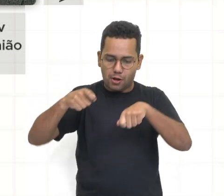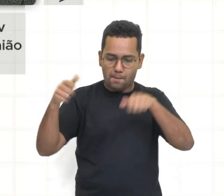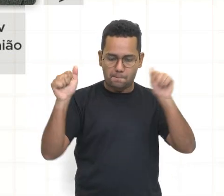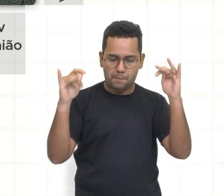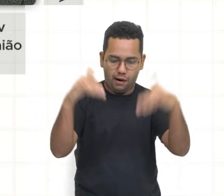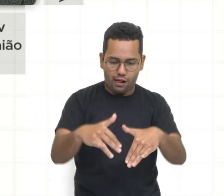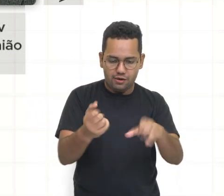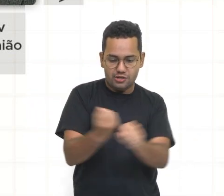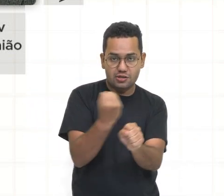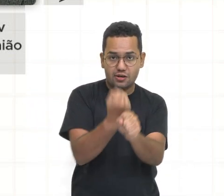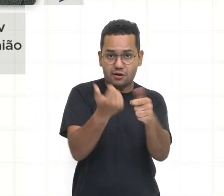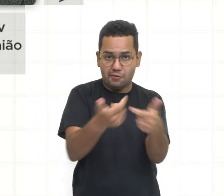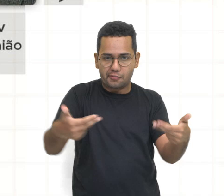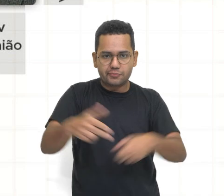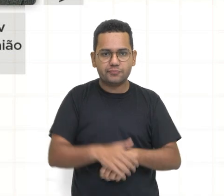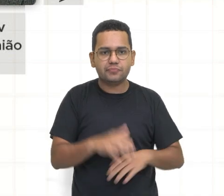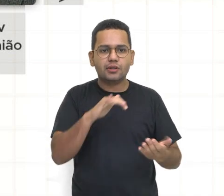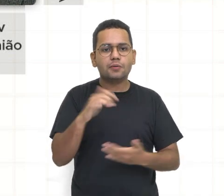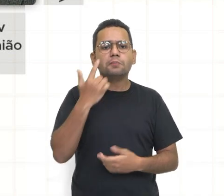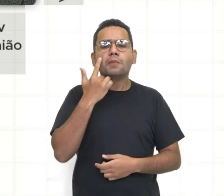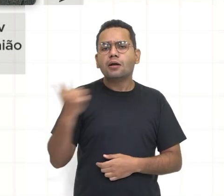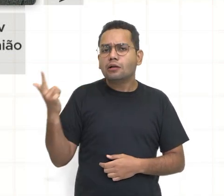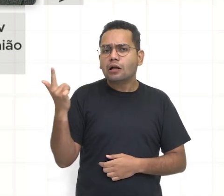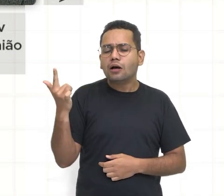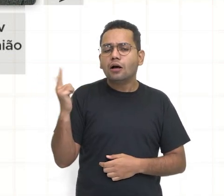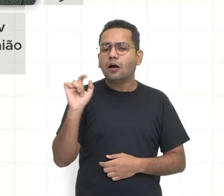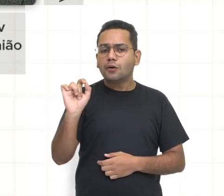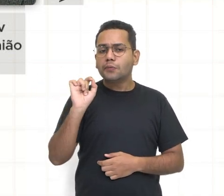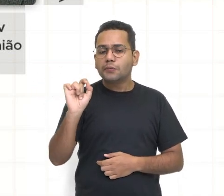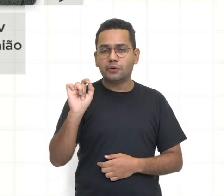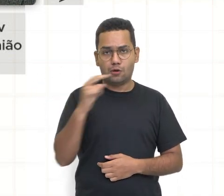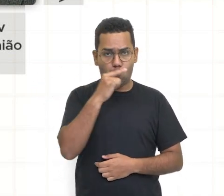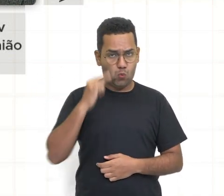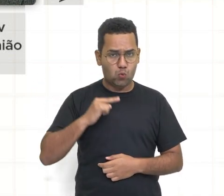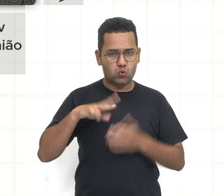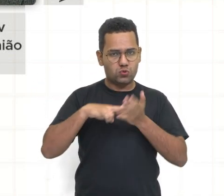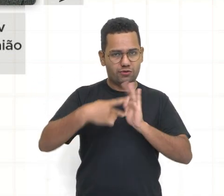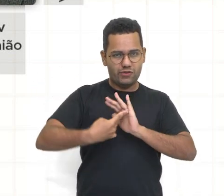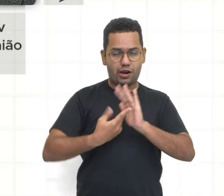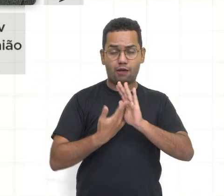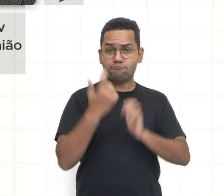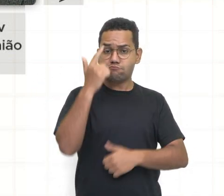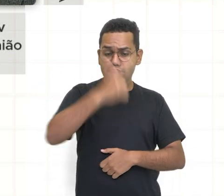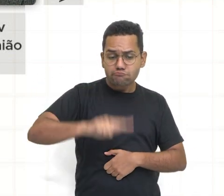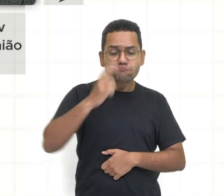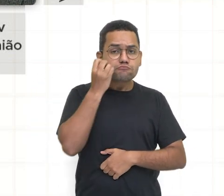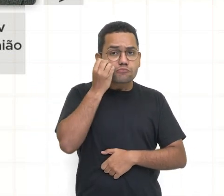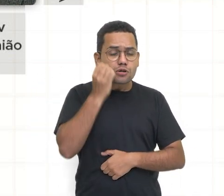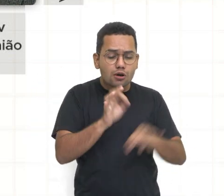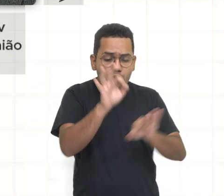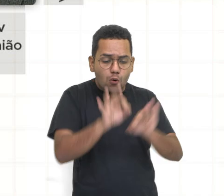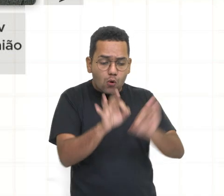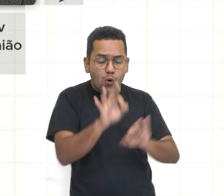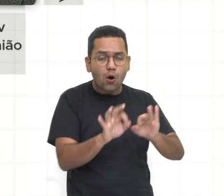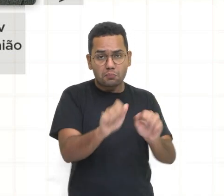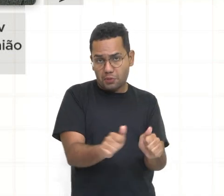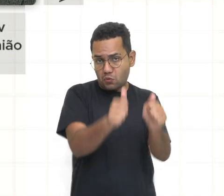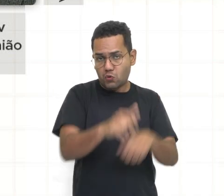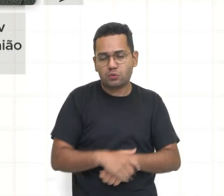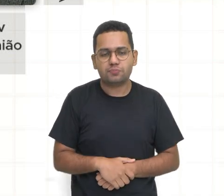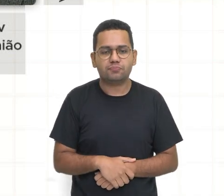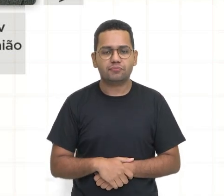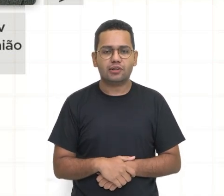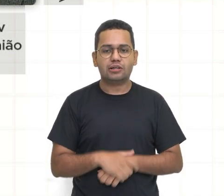perestroika significa lá em russo reconstrução e propôs ali uma reforma dentro da